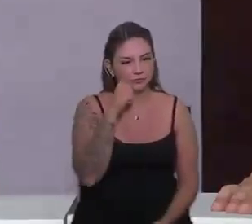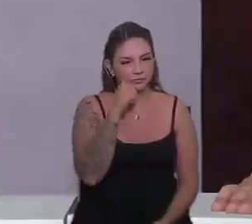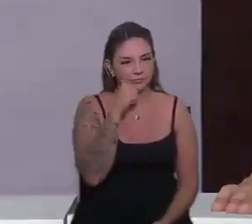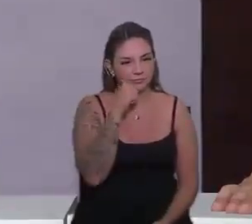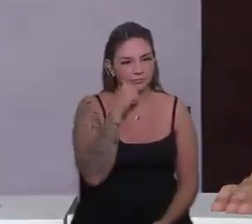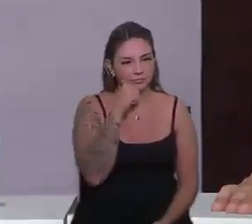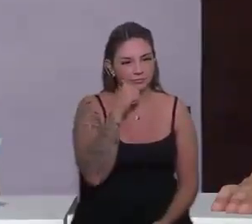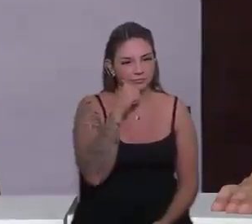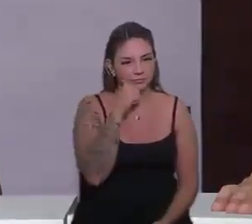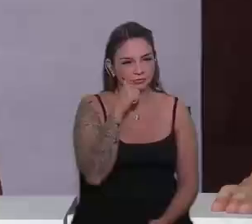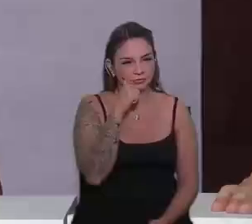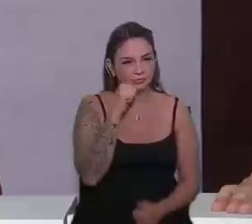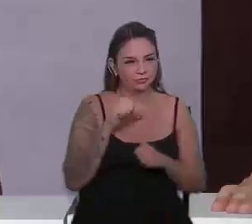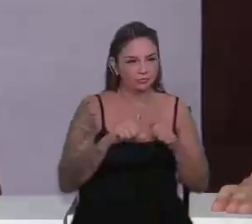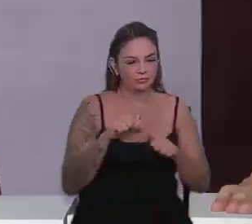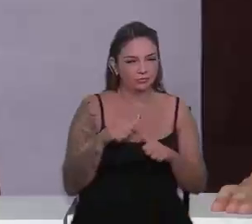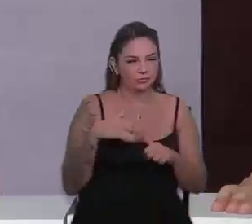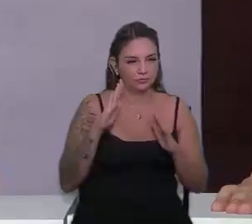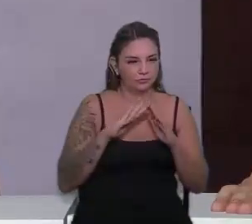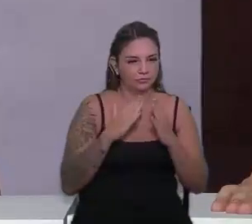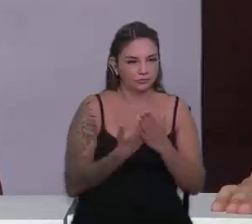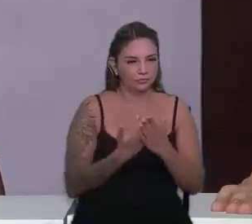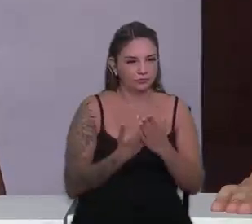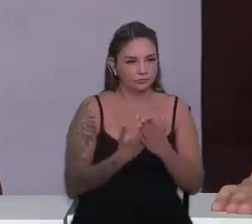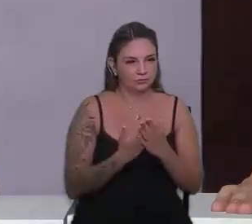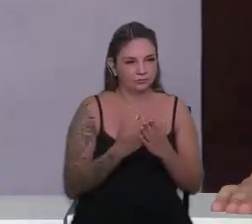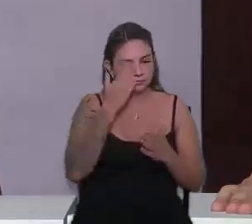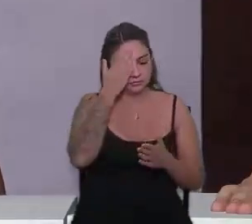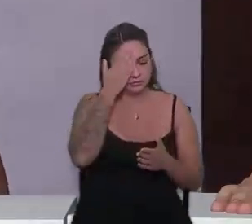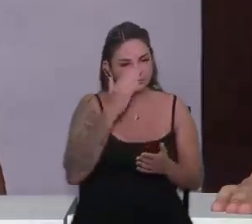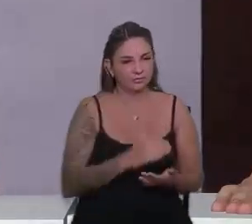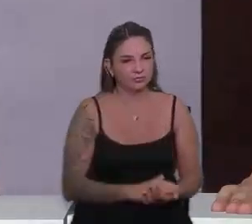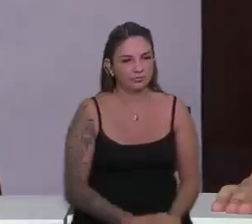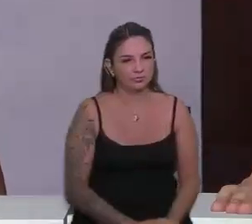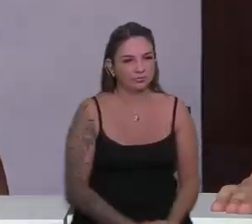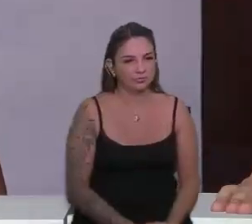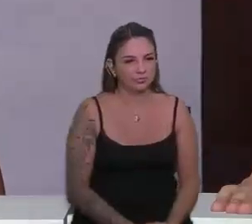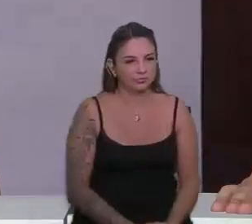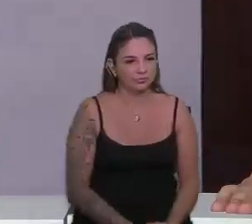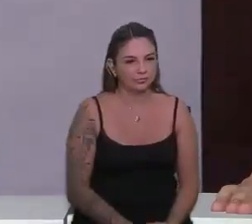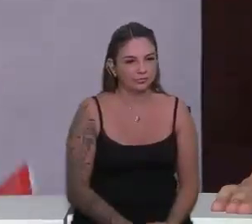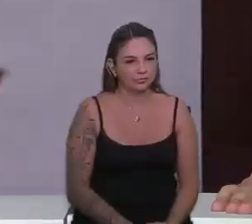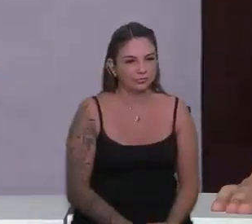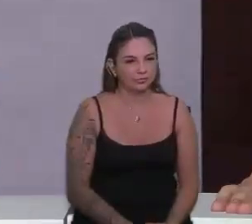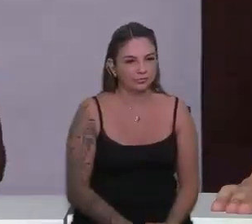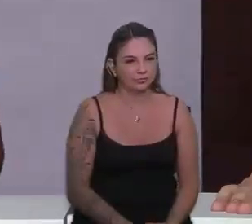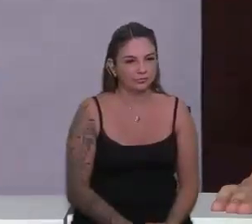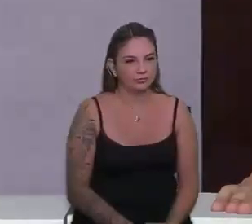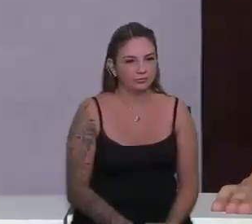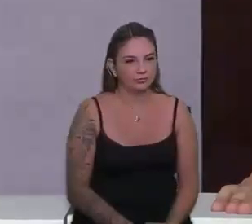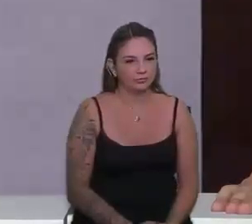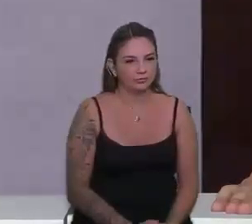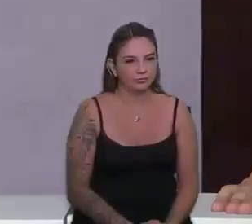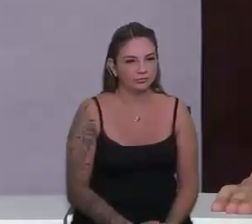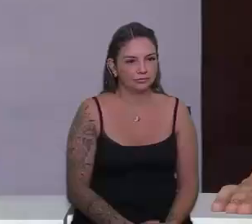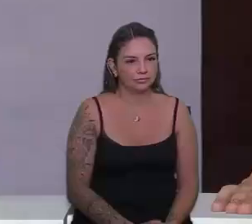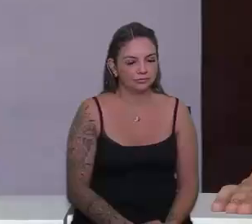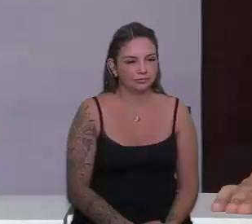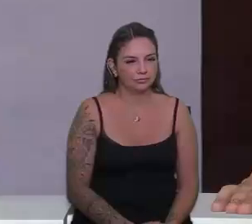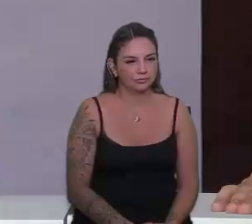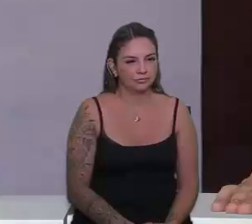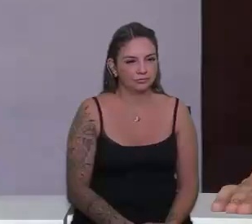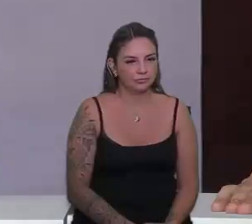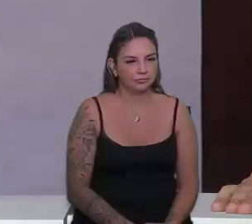torna uma menina que vai para uma escola de piratas, Sofia Marujo, nome de uma das minhas gêmeas. E este aqui é o lançamento, Salve